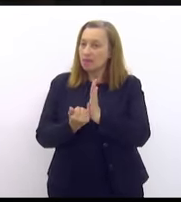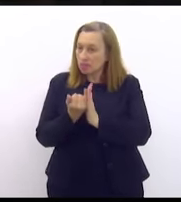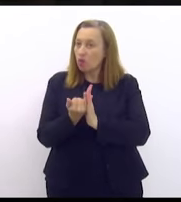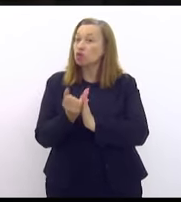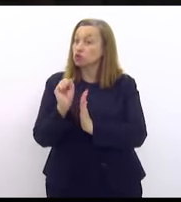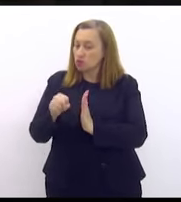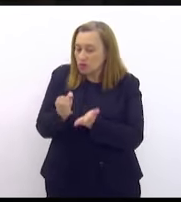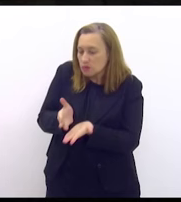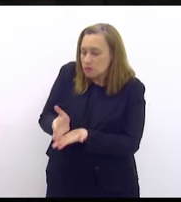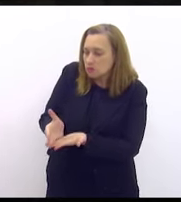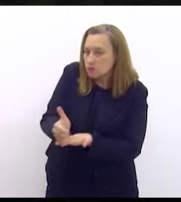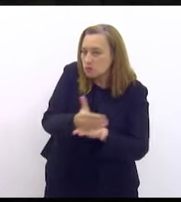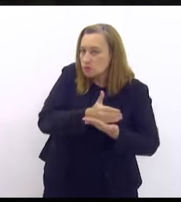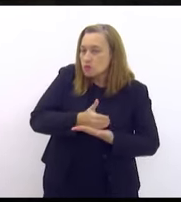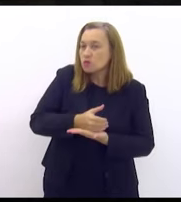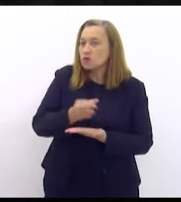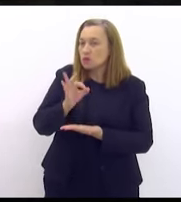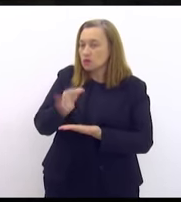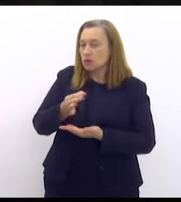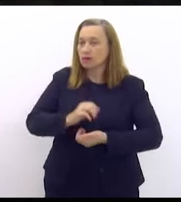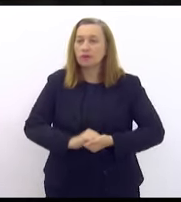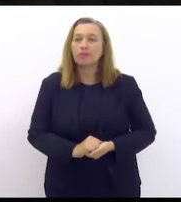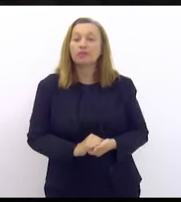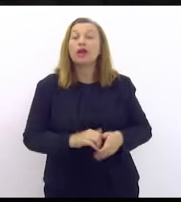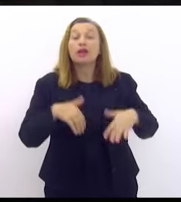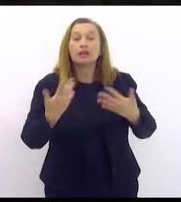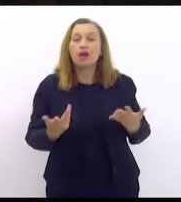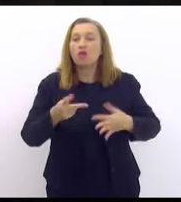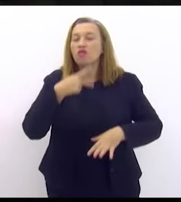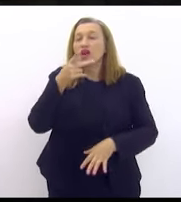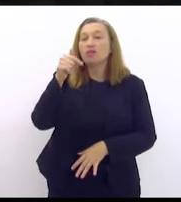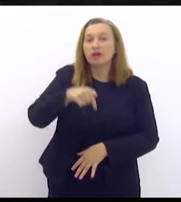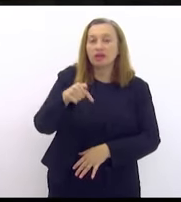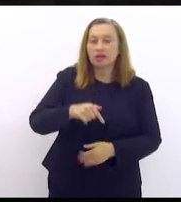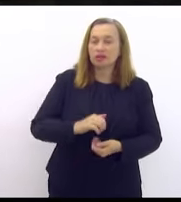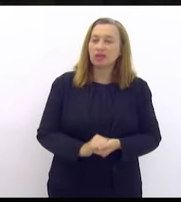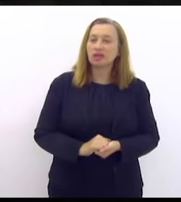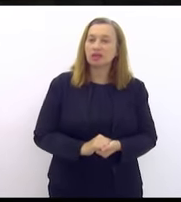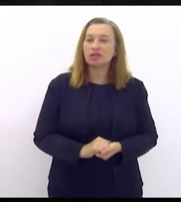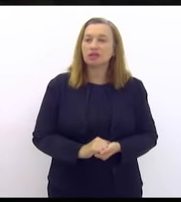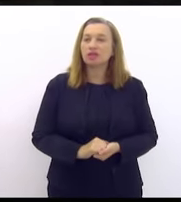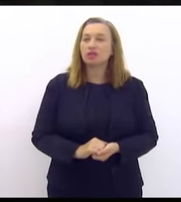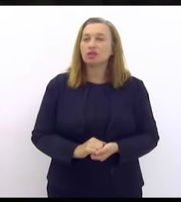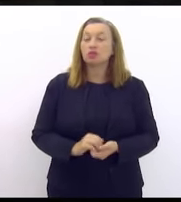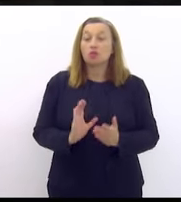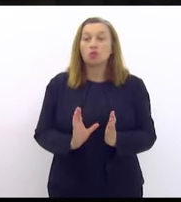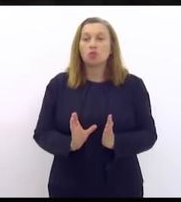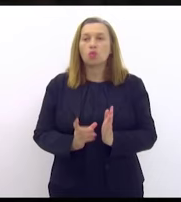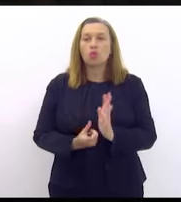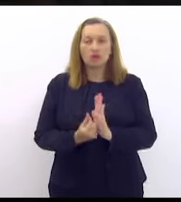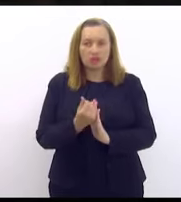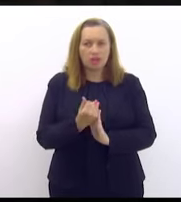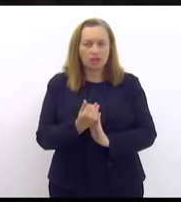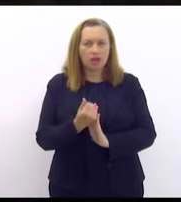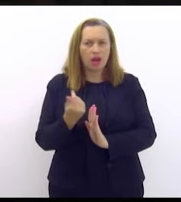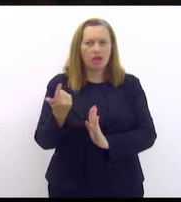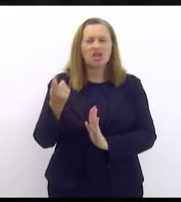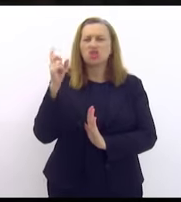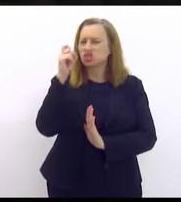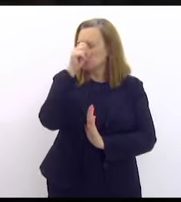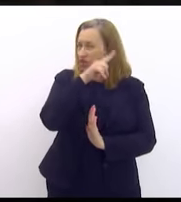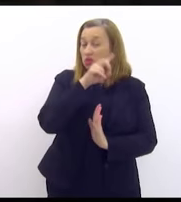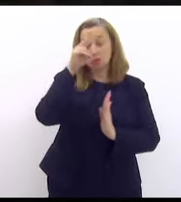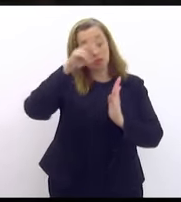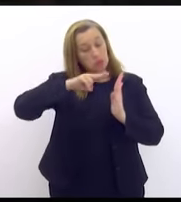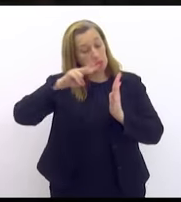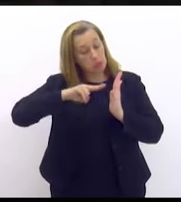arrecadação tributária necessária. Então, falamos aqui de uma peça orçamentária muito dura de ser lida, deputados e